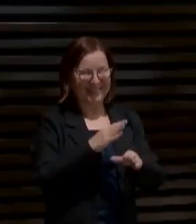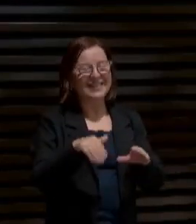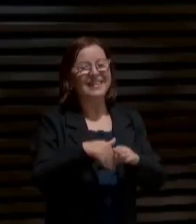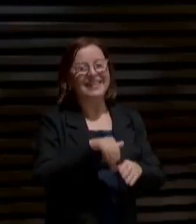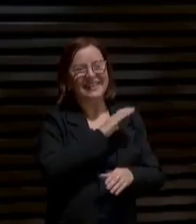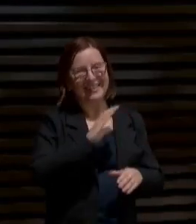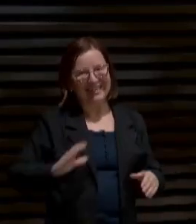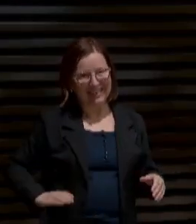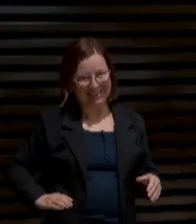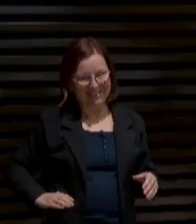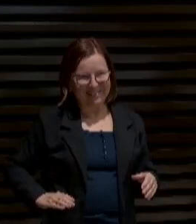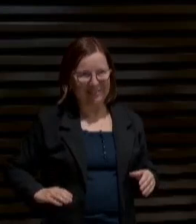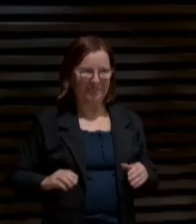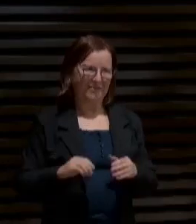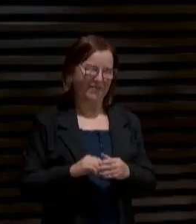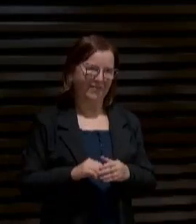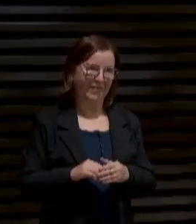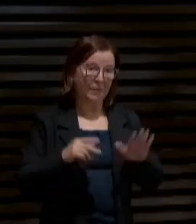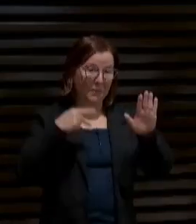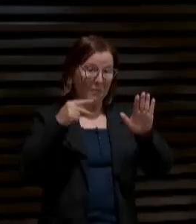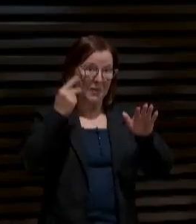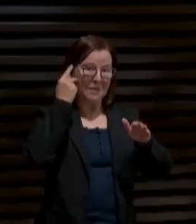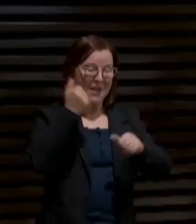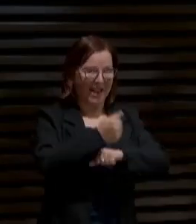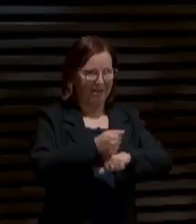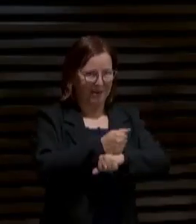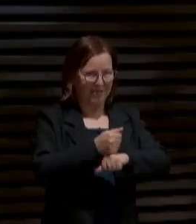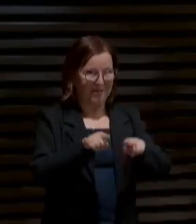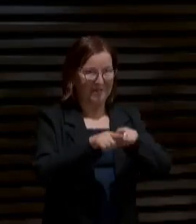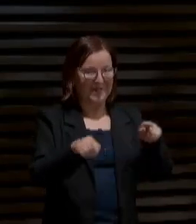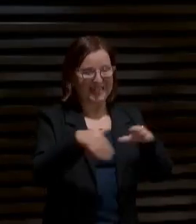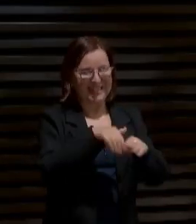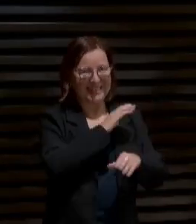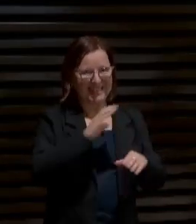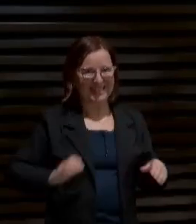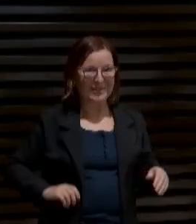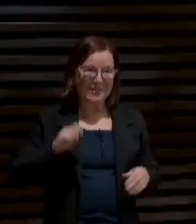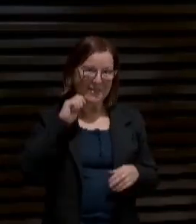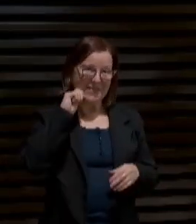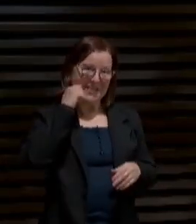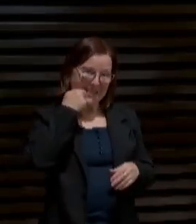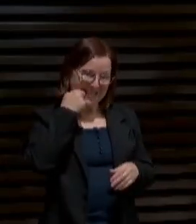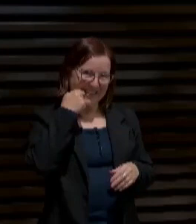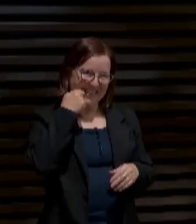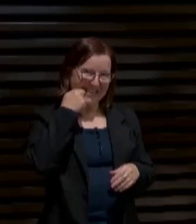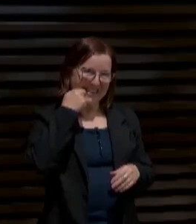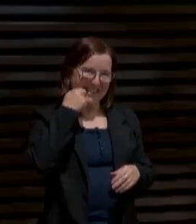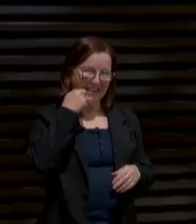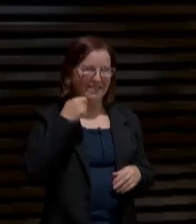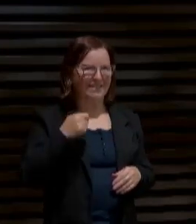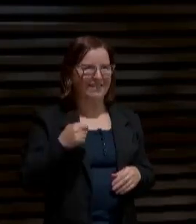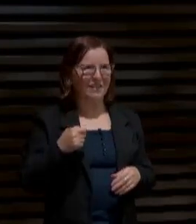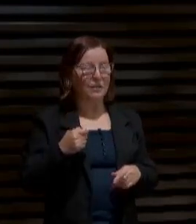ela foi Prometida a pra vão Abraão Mas vem Cristo o mistério que o seu Deus pensaram Nós